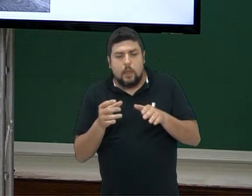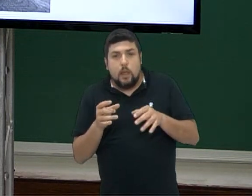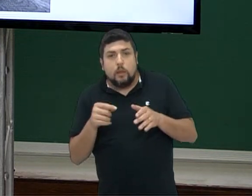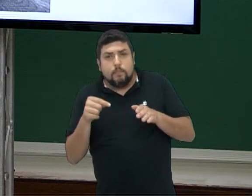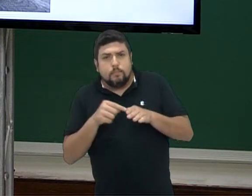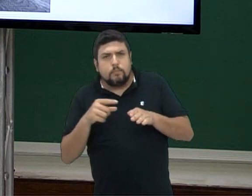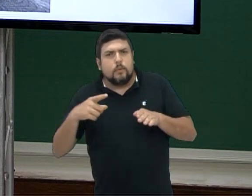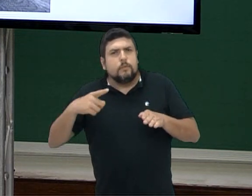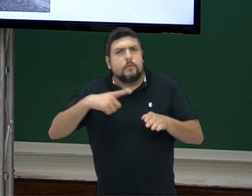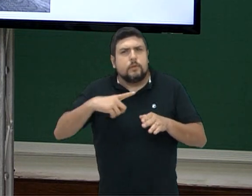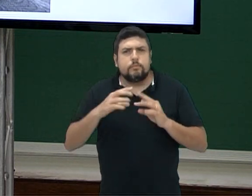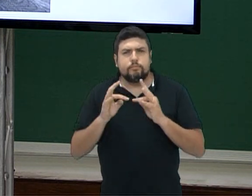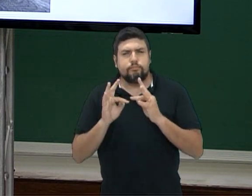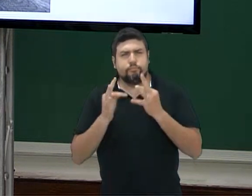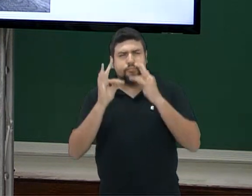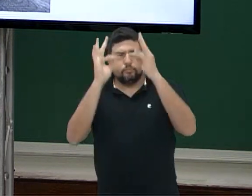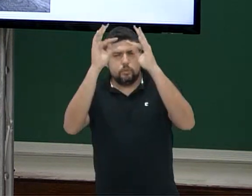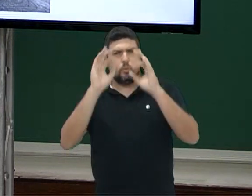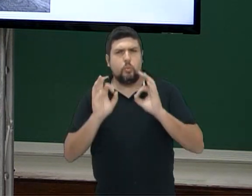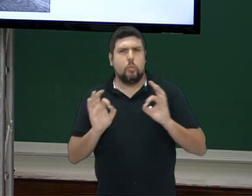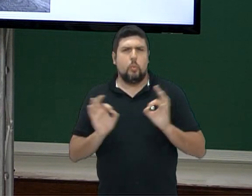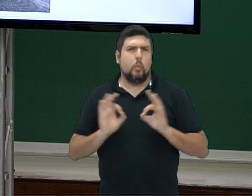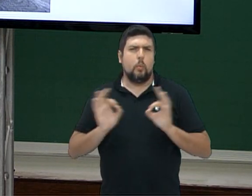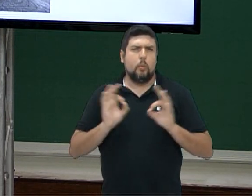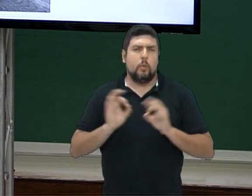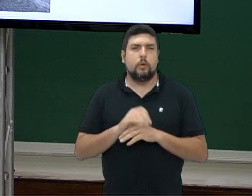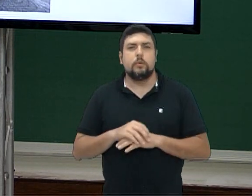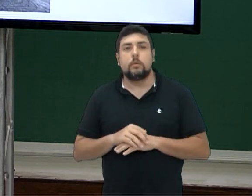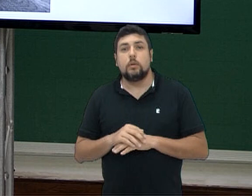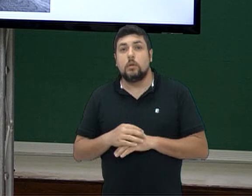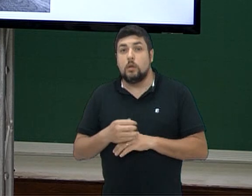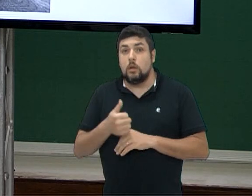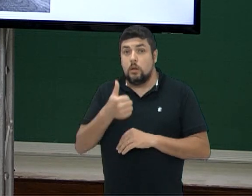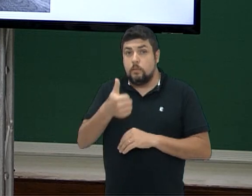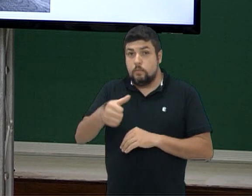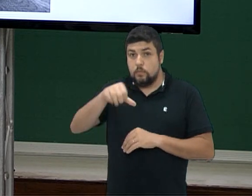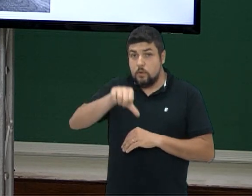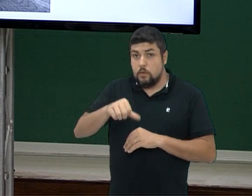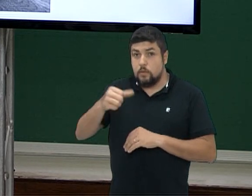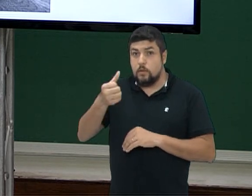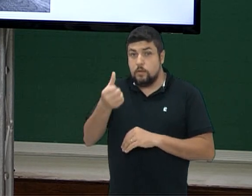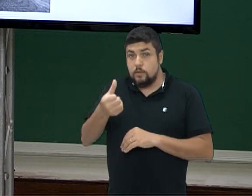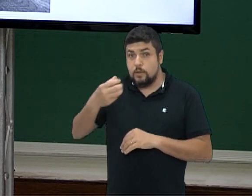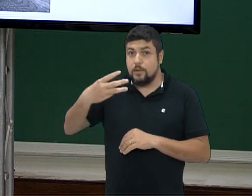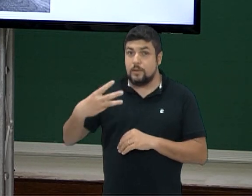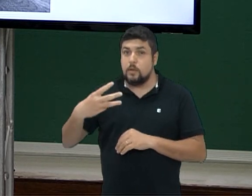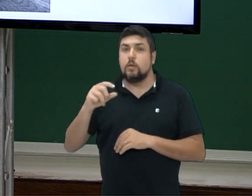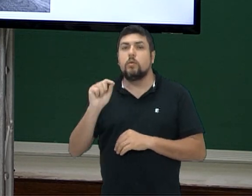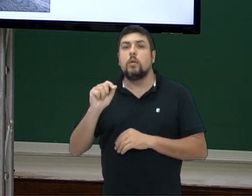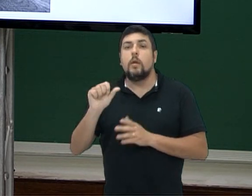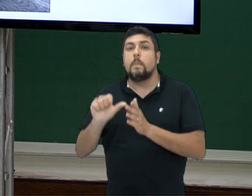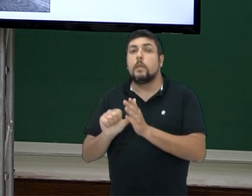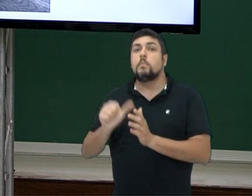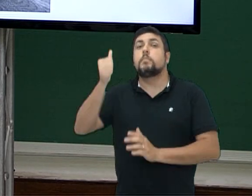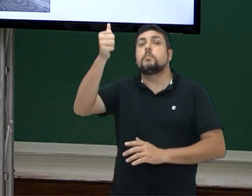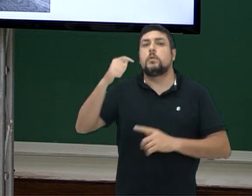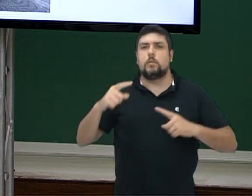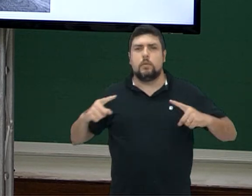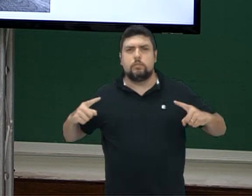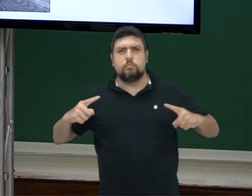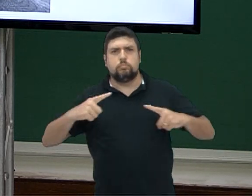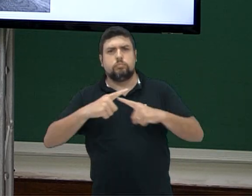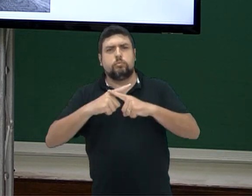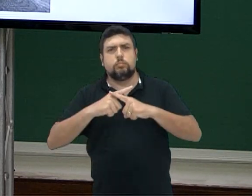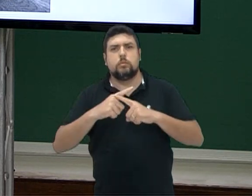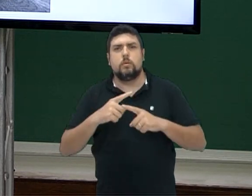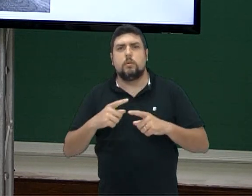tecnologia envolvida. Em 1963 teve o primeiro campeonato de skate, né, que foi ali na Hermosa Beach,